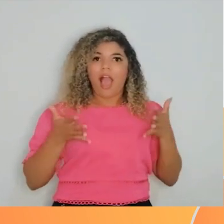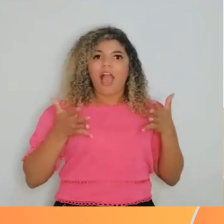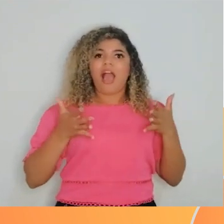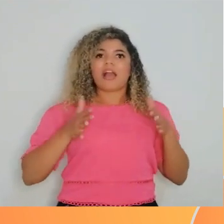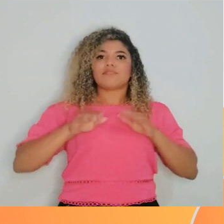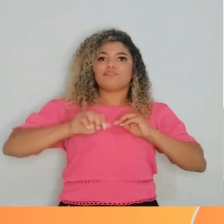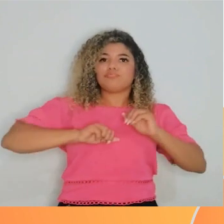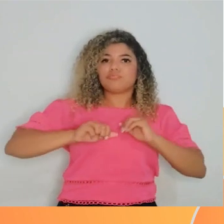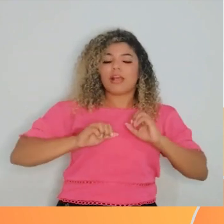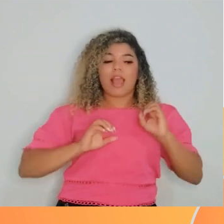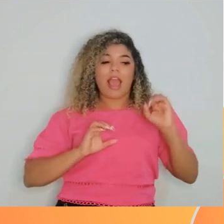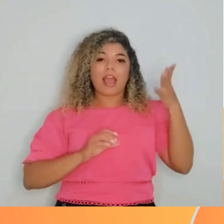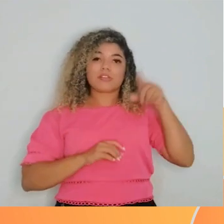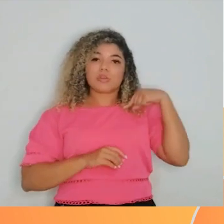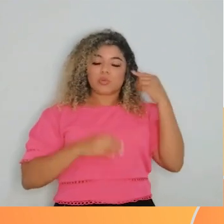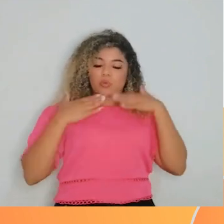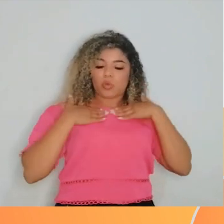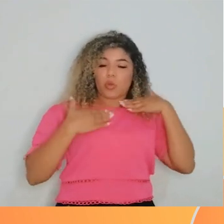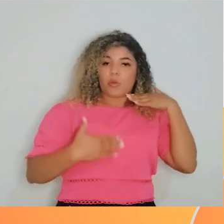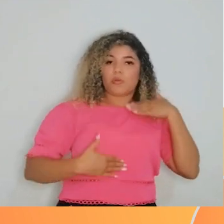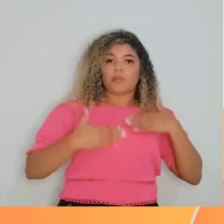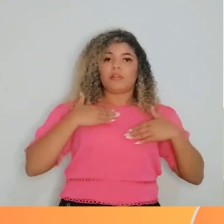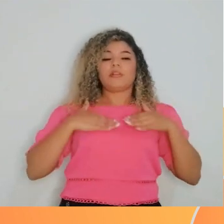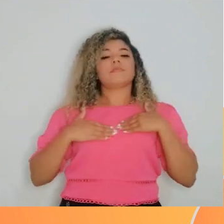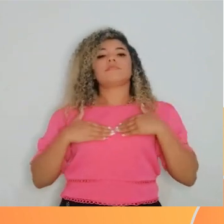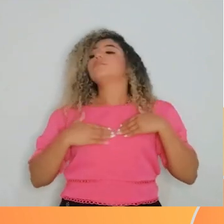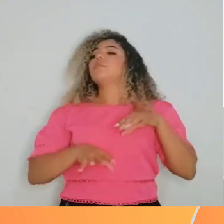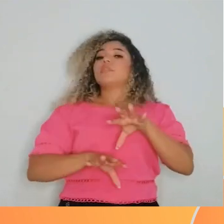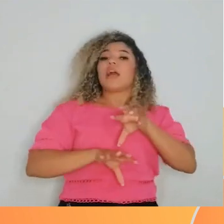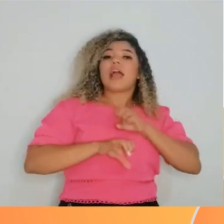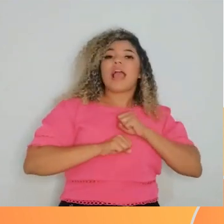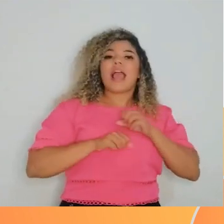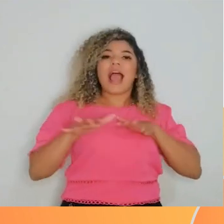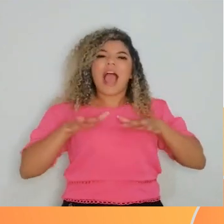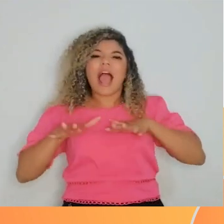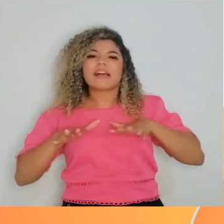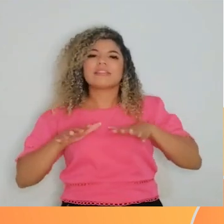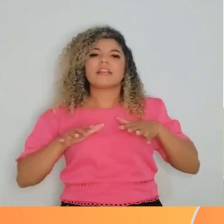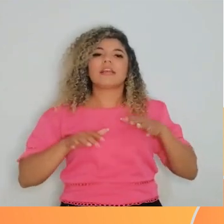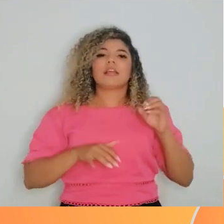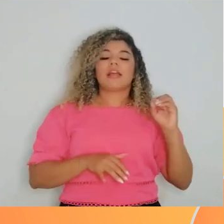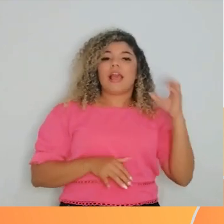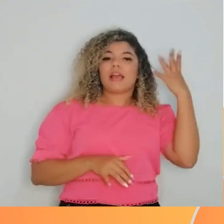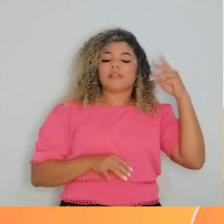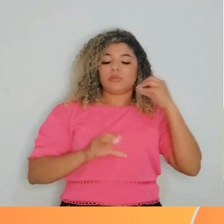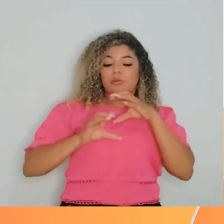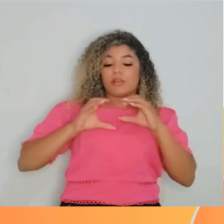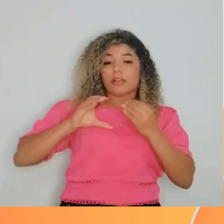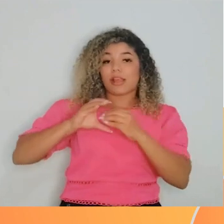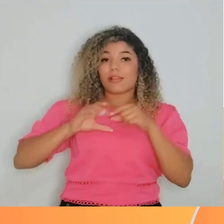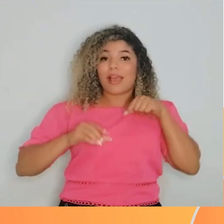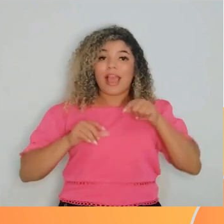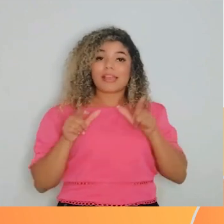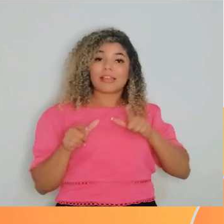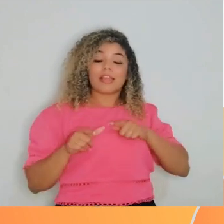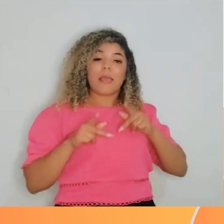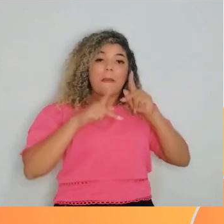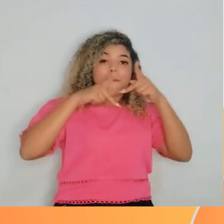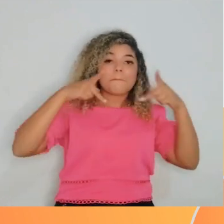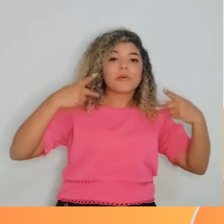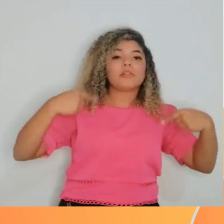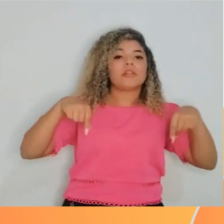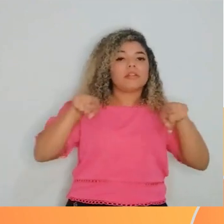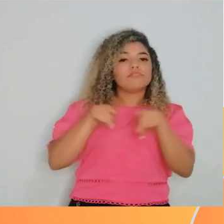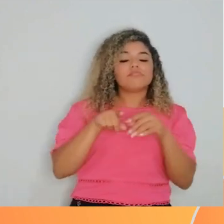algumas reações no nosso organismo. São catalisadoras de reações. Então, elas fazem parte da função celular. Aqui nós temos